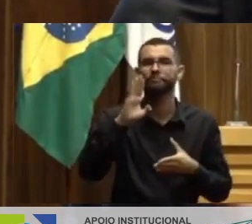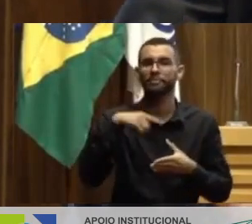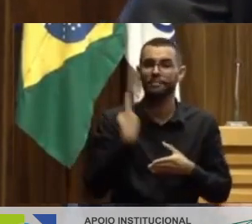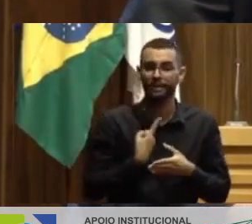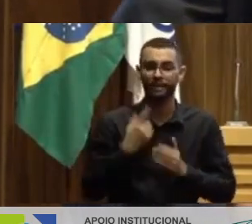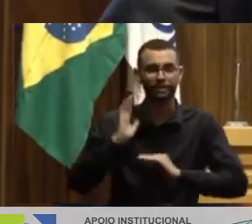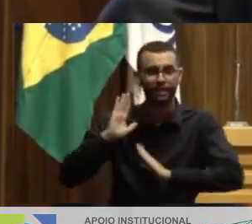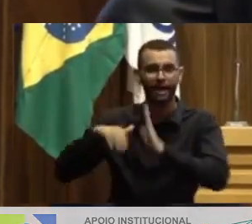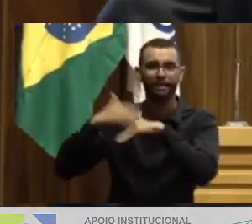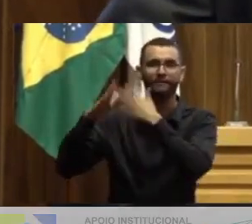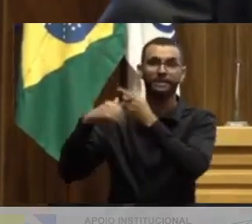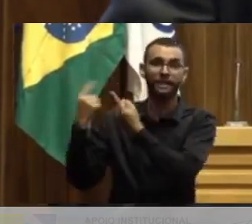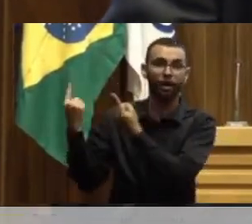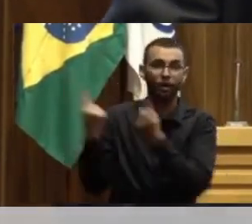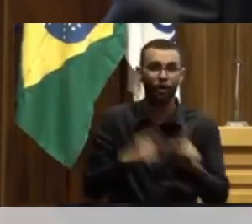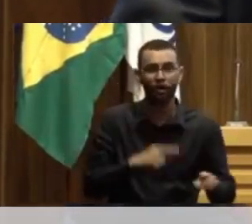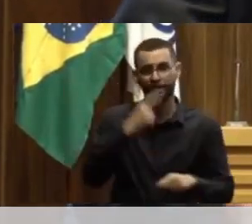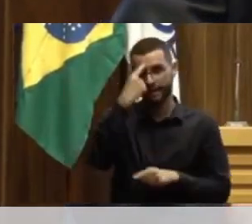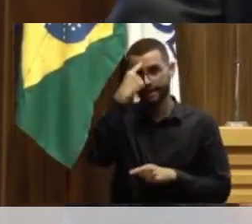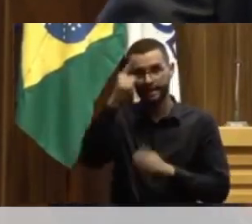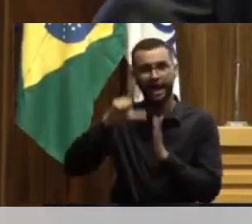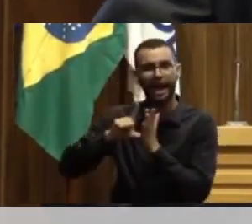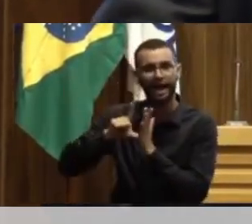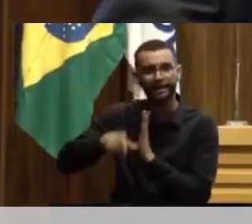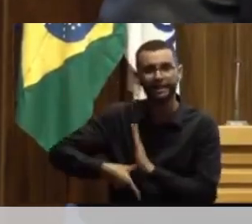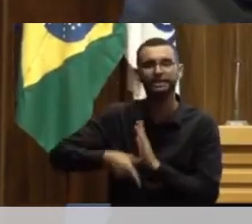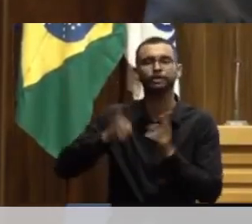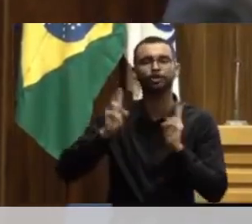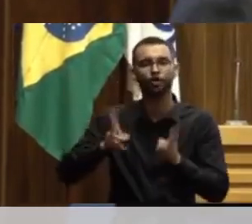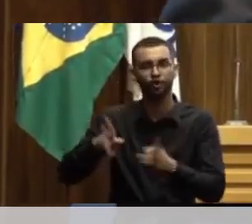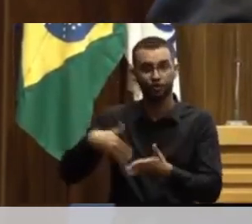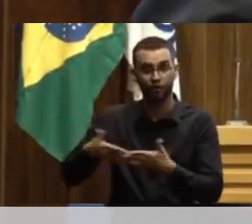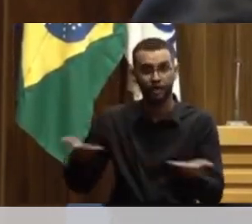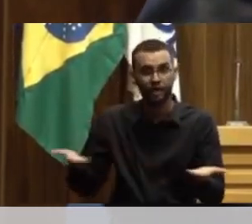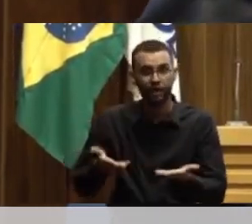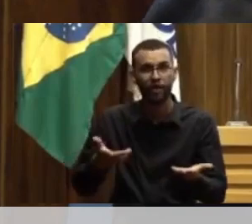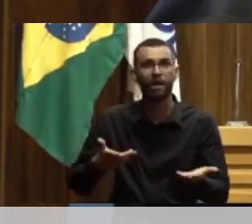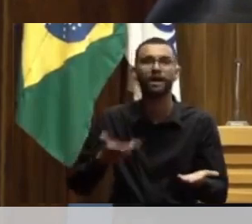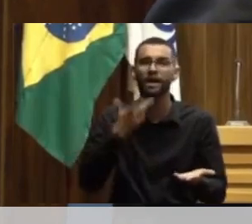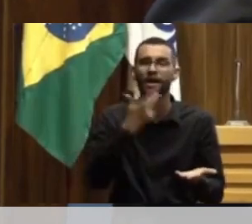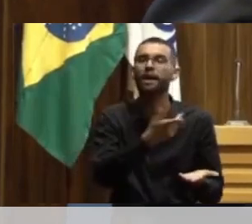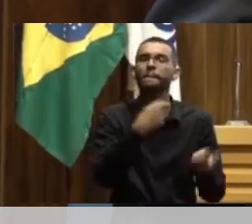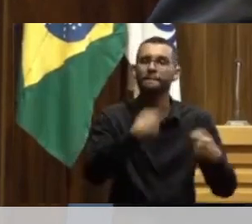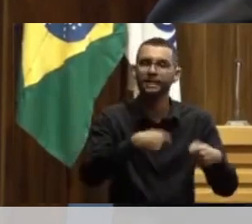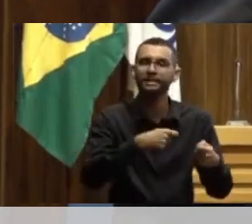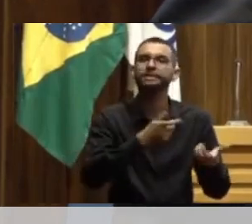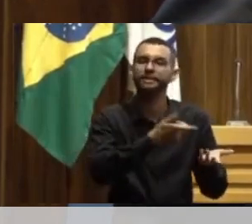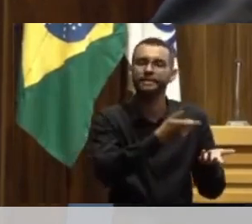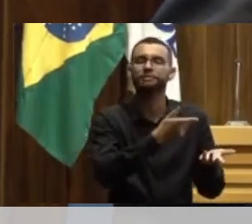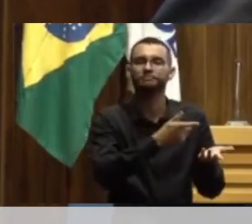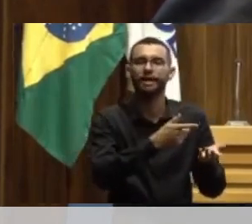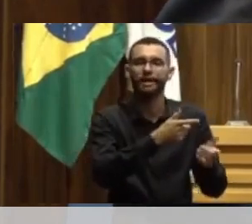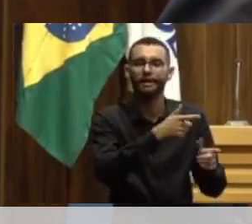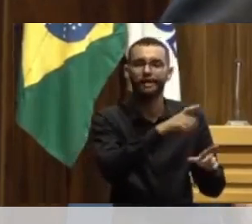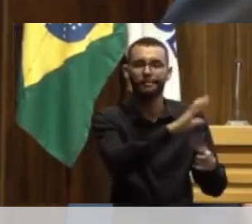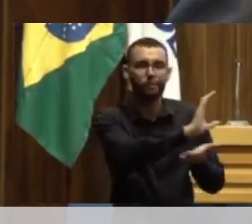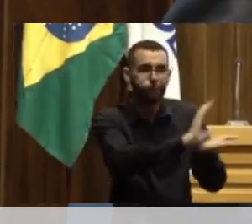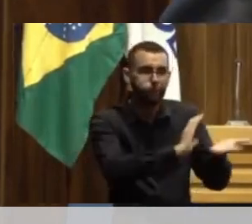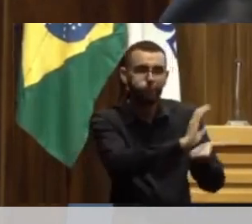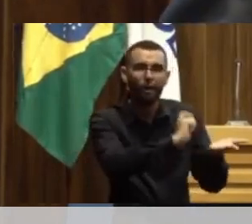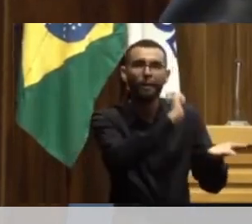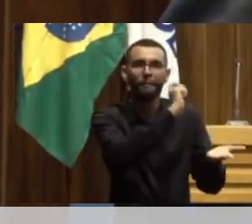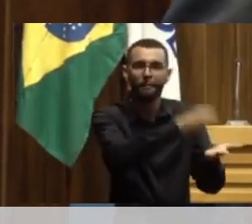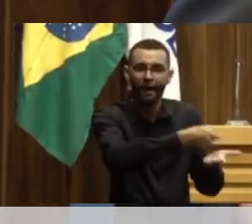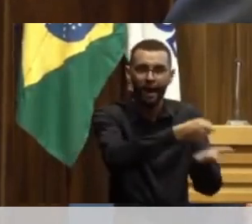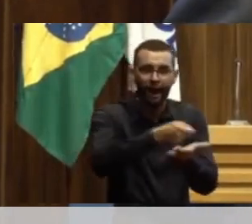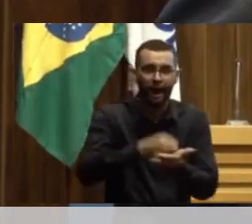contra o pensamento retrógrado que ainda predomina, dizendo que nós não tínhamos que taxar carro elétrico, nós íamos prejudicar o consumidor. Tem gente